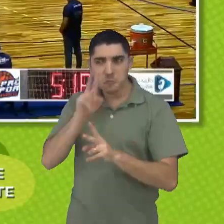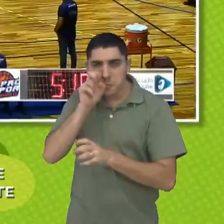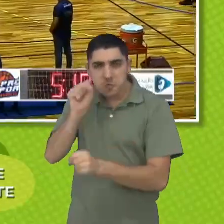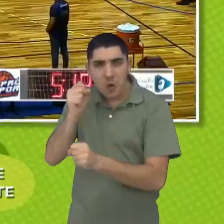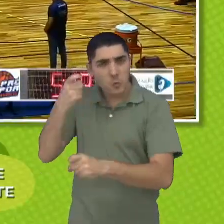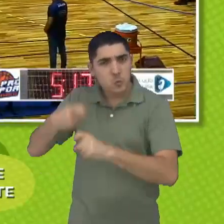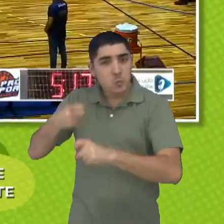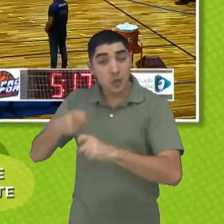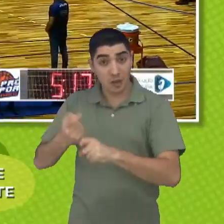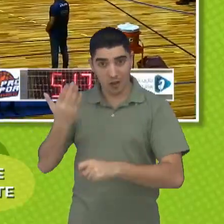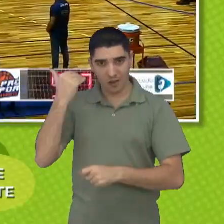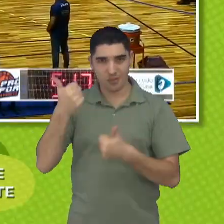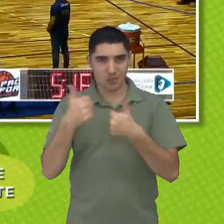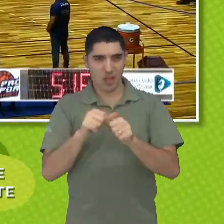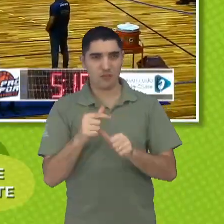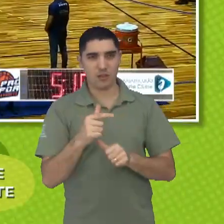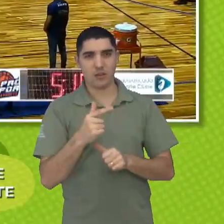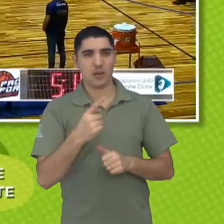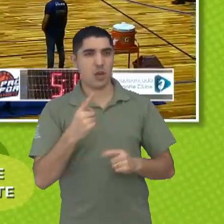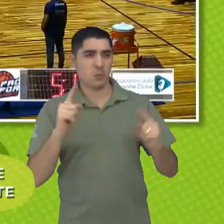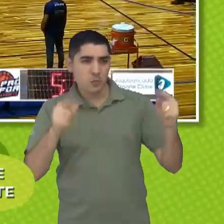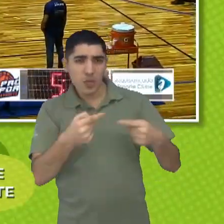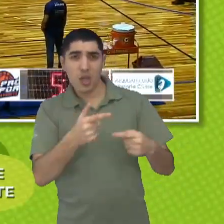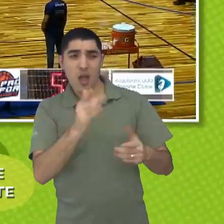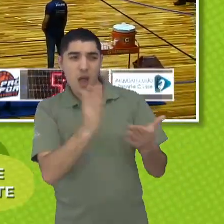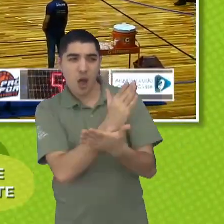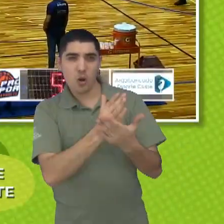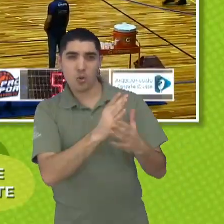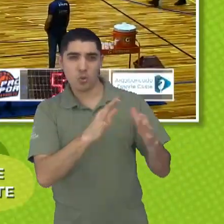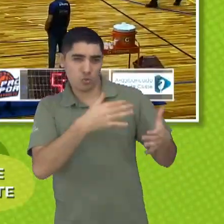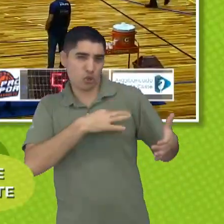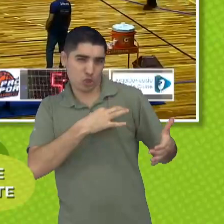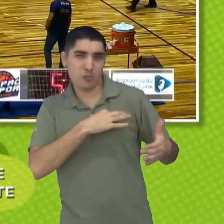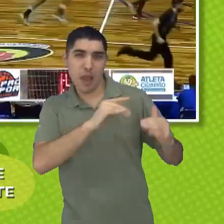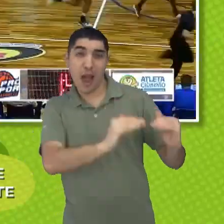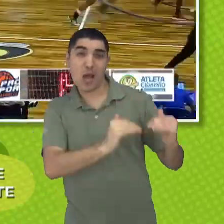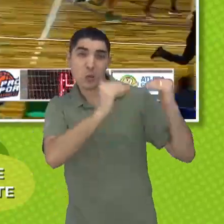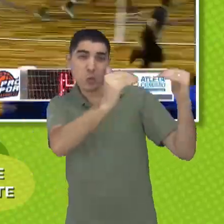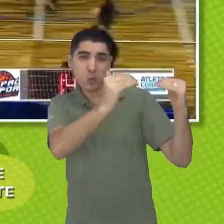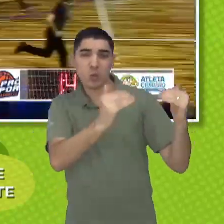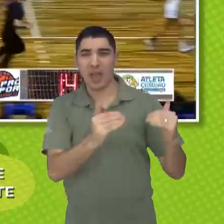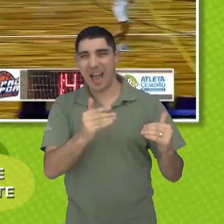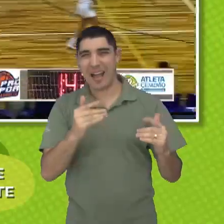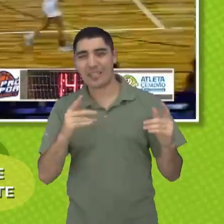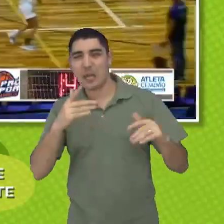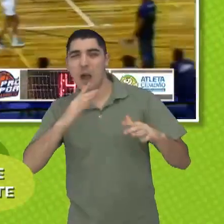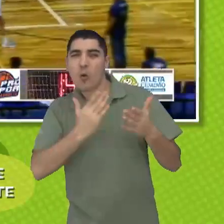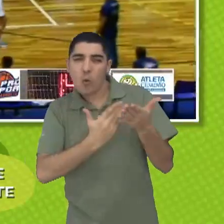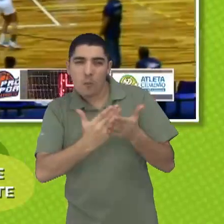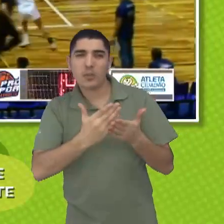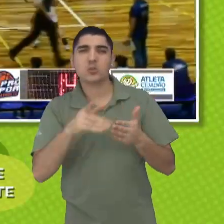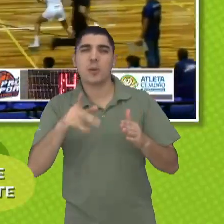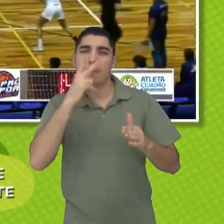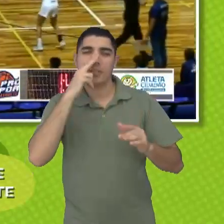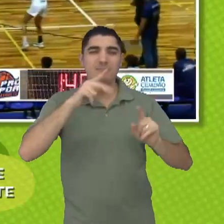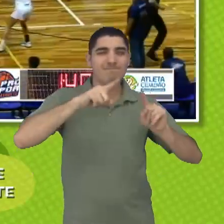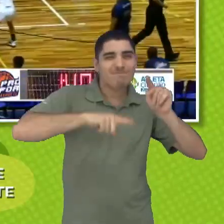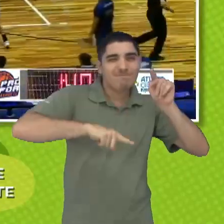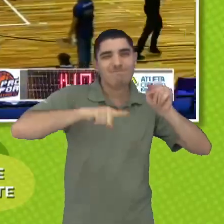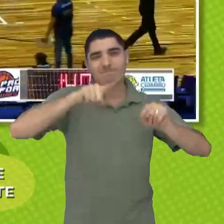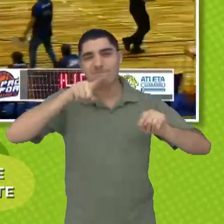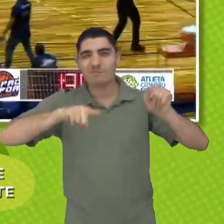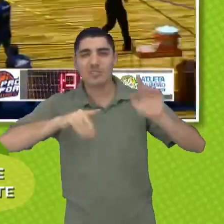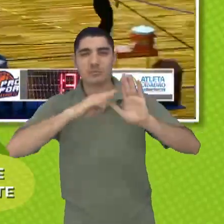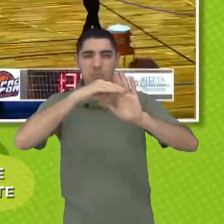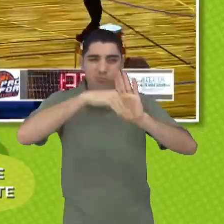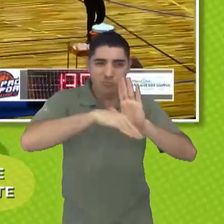encarou equipes adultas com mais investimentos e ela oscilou muito. Agora, nessa fase de realinhamento, estão as equipes que não têm tanto